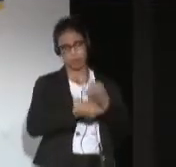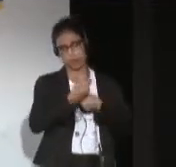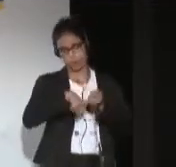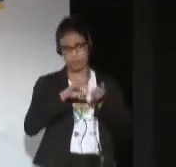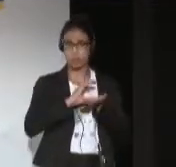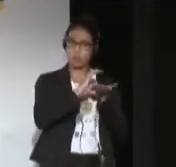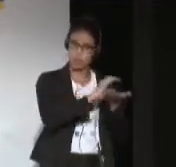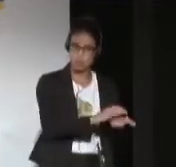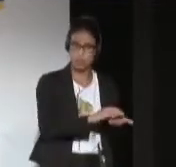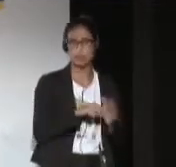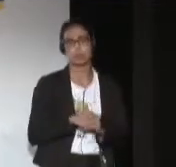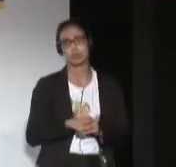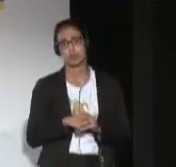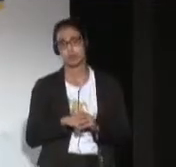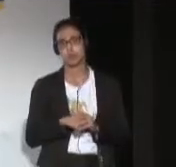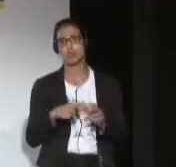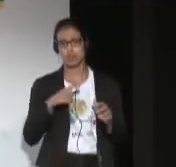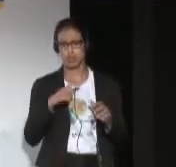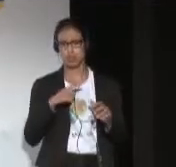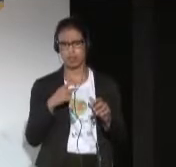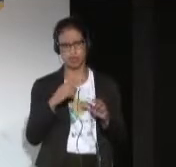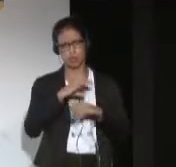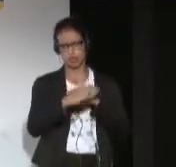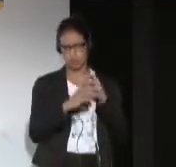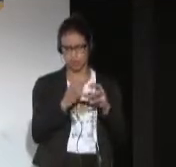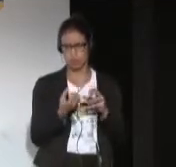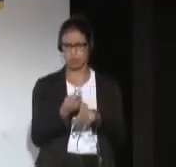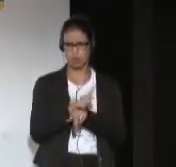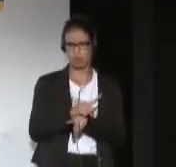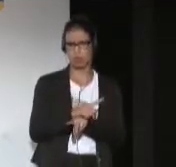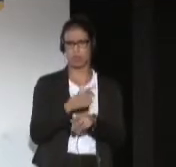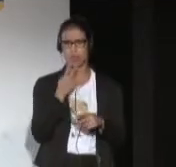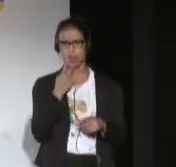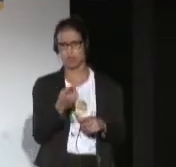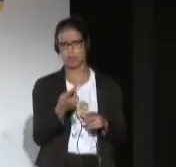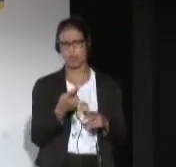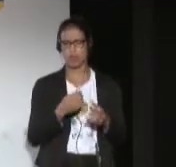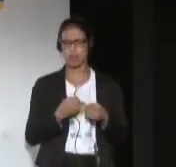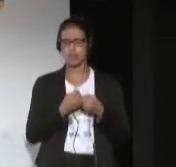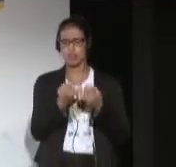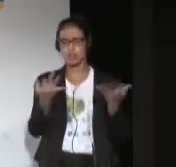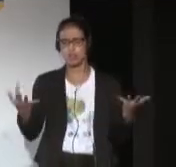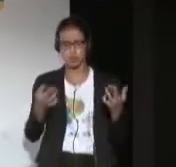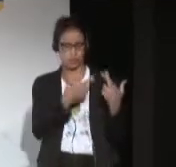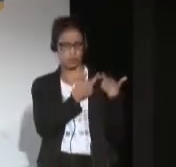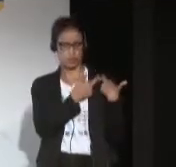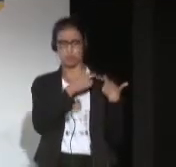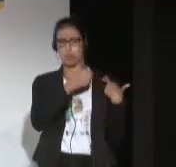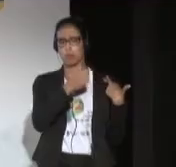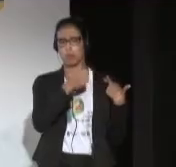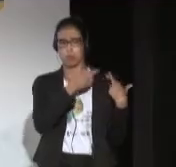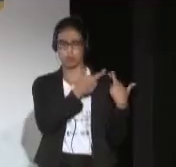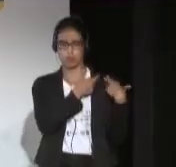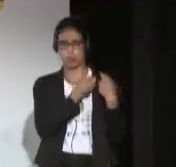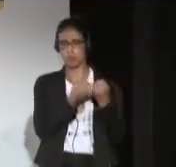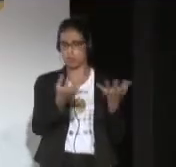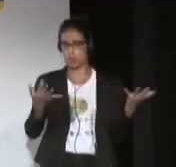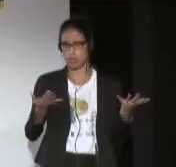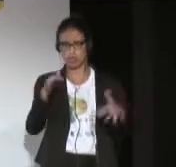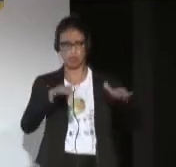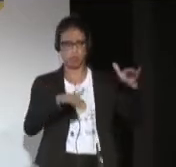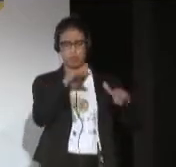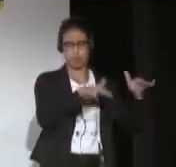na própria Constituição, né? Quando distribui os entes federados, as responsabilidades que ficam desiguais, o que cabe à União, o